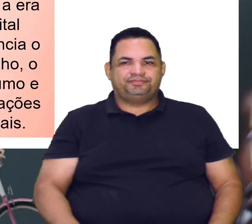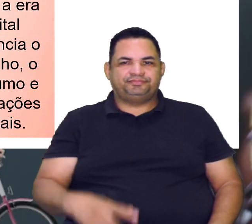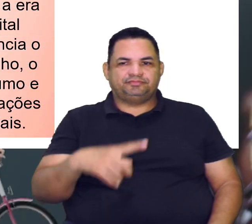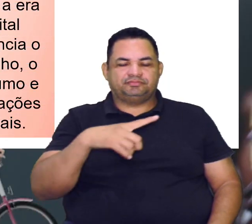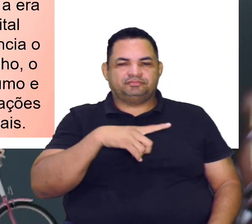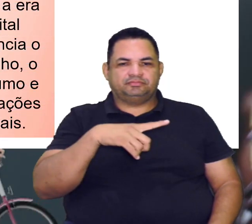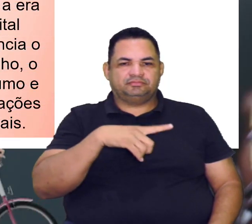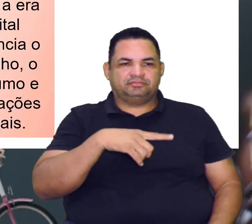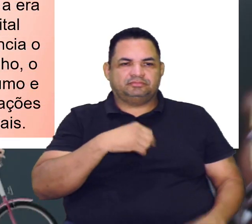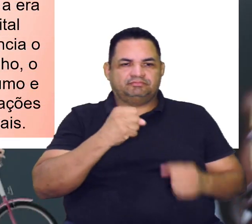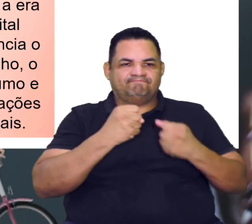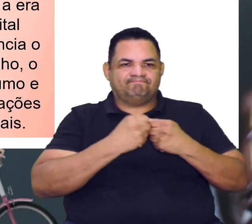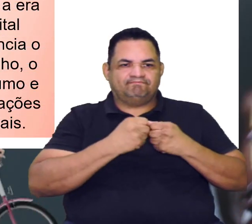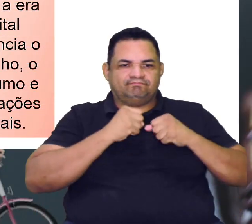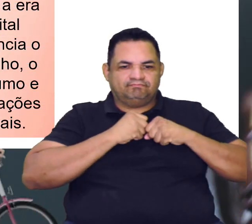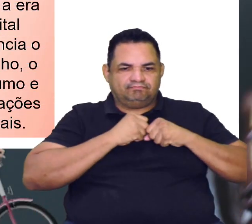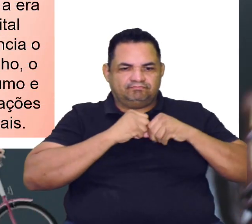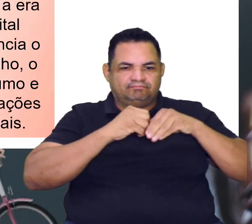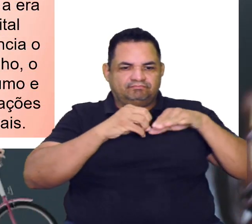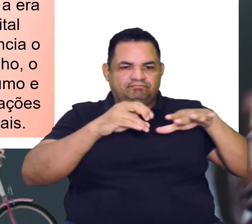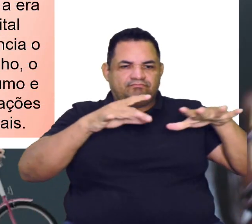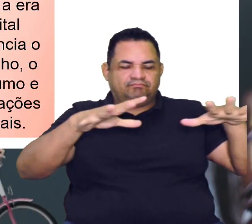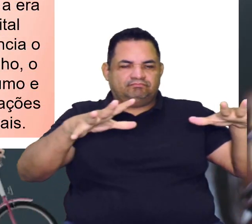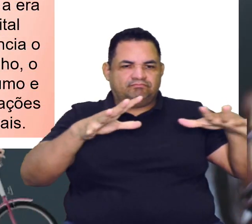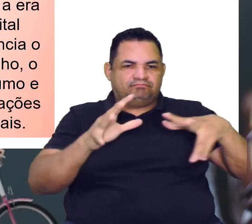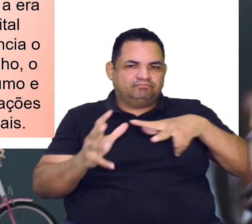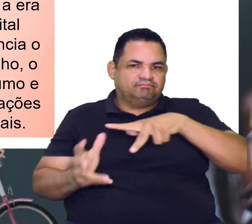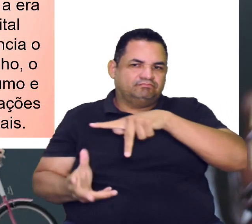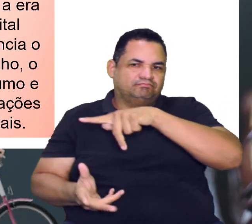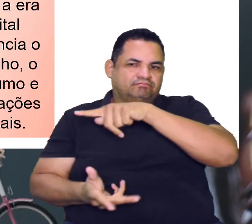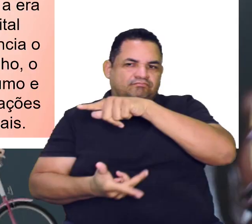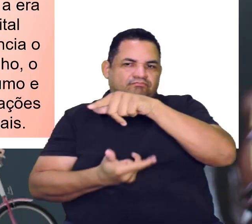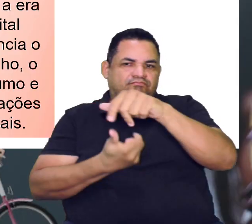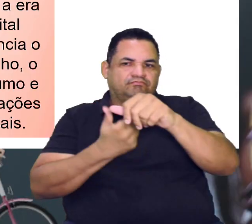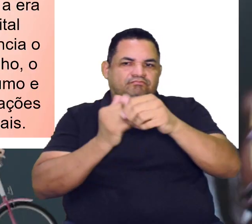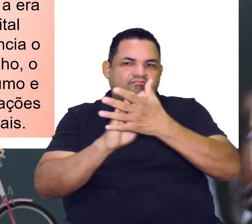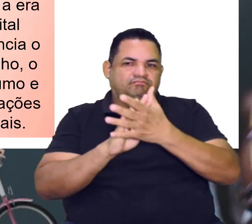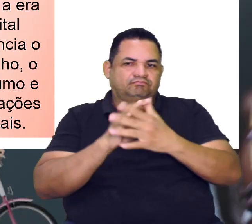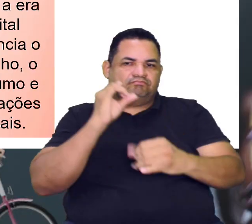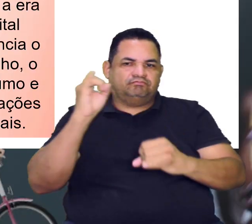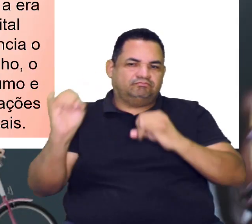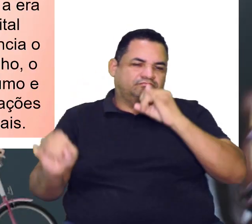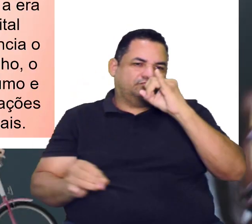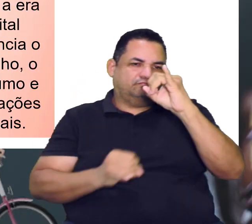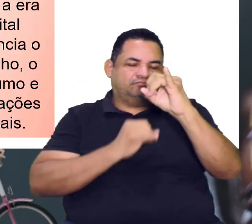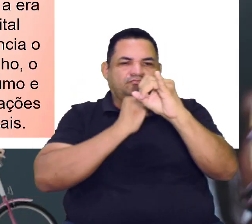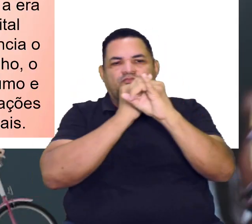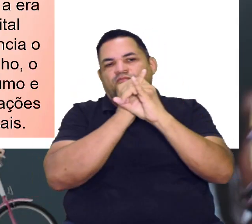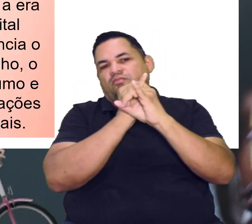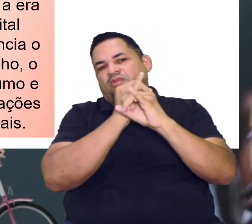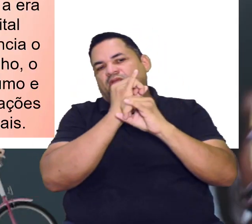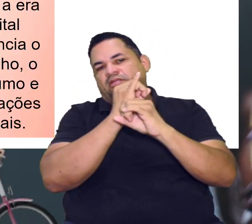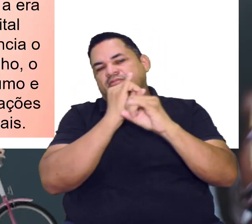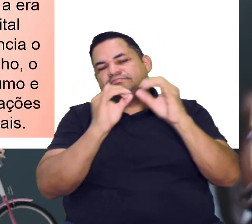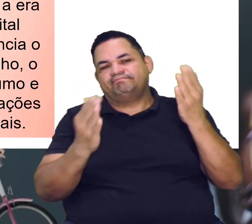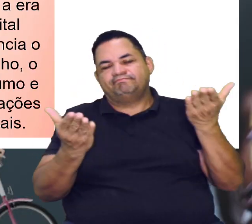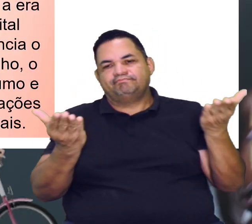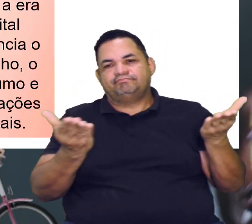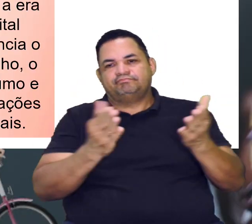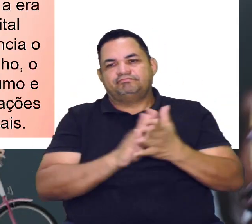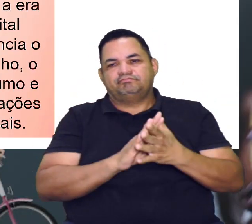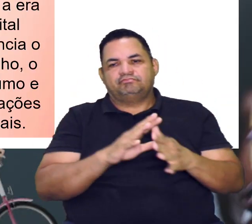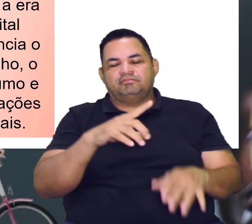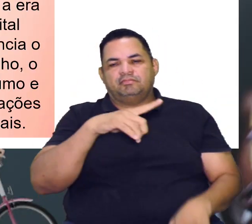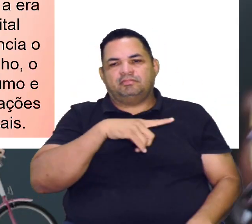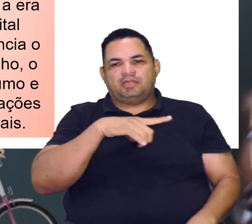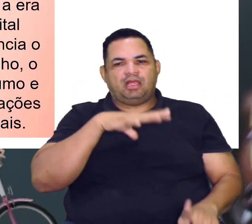por exemplo, que a expansão do mundo digital, né, essa globalização, como era muito falada uns tempo atrás,